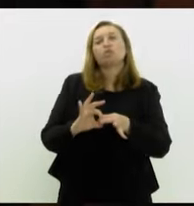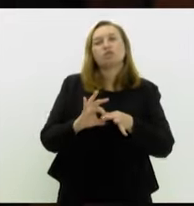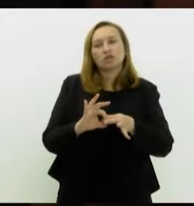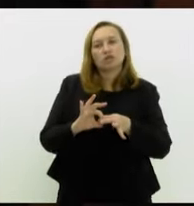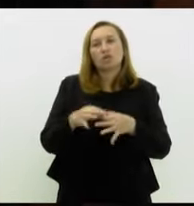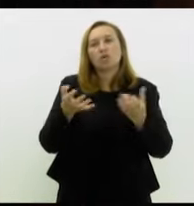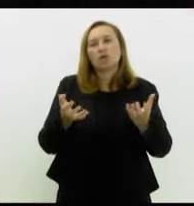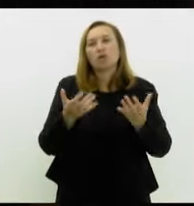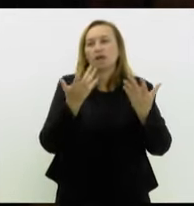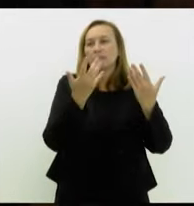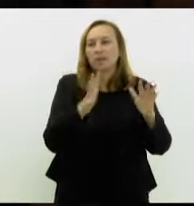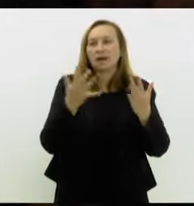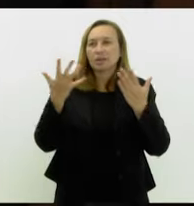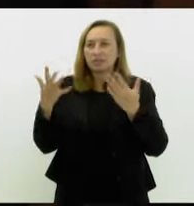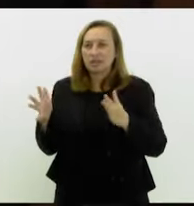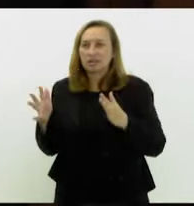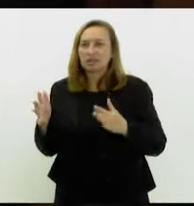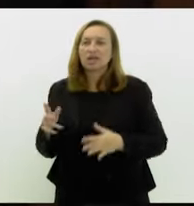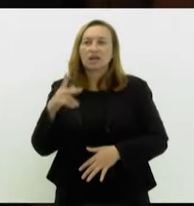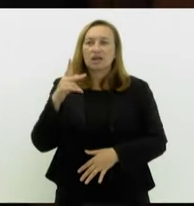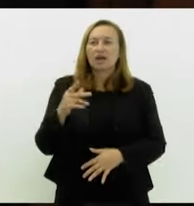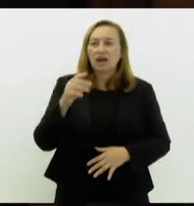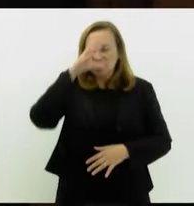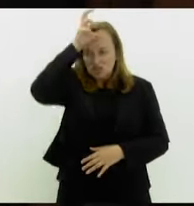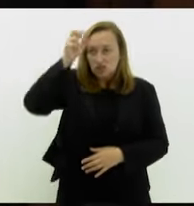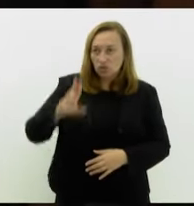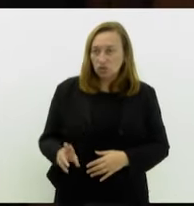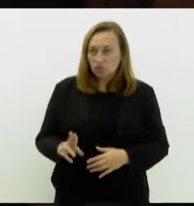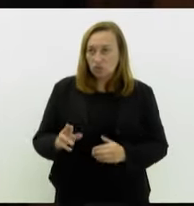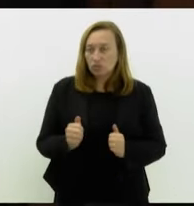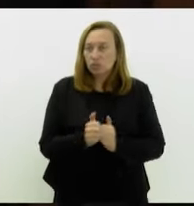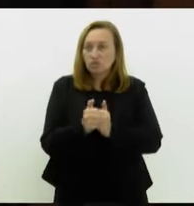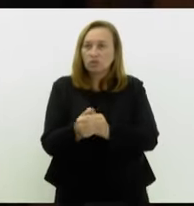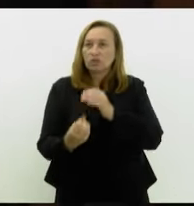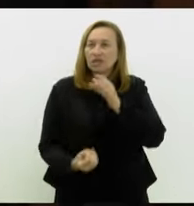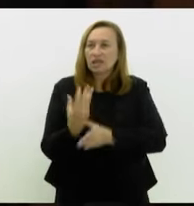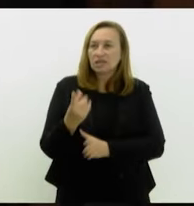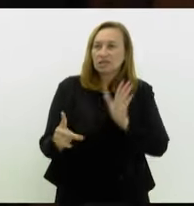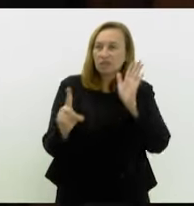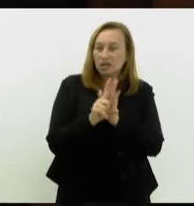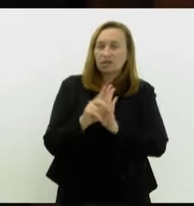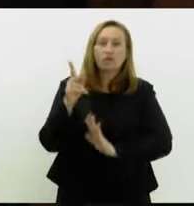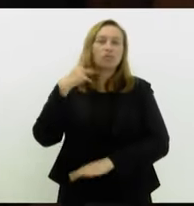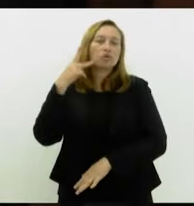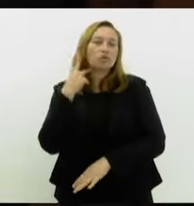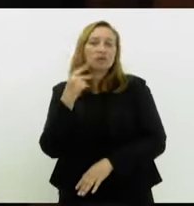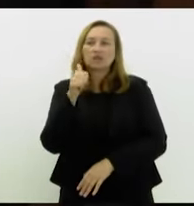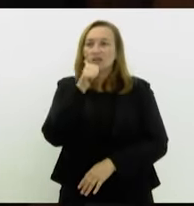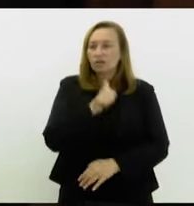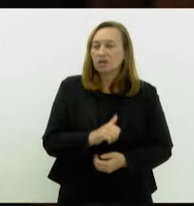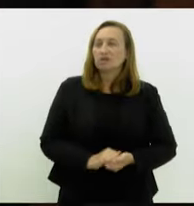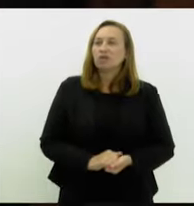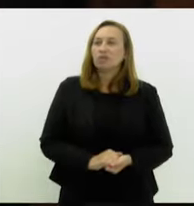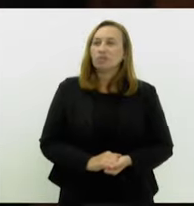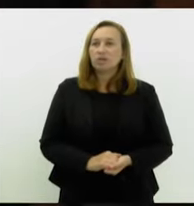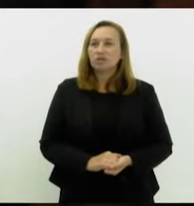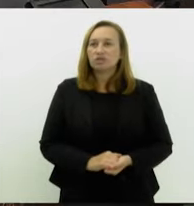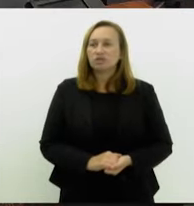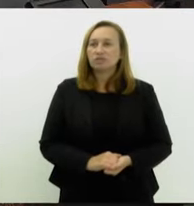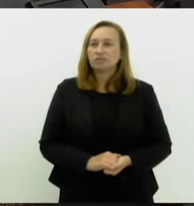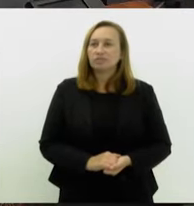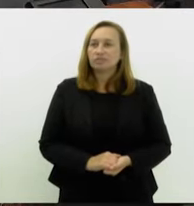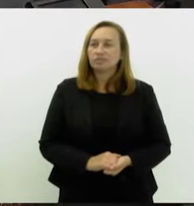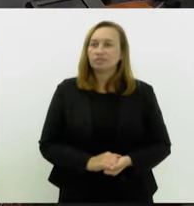eu queria parabenizar porque a a tia Ju é uma das autoras da lei de criação da procuradoria da mulher e eu queria nesse momento